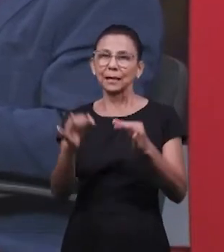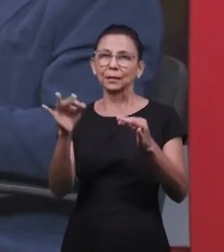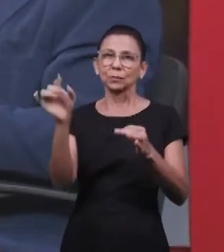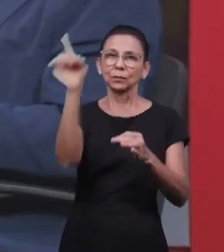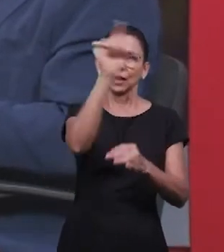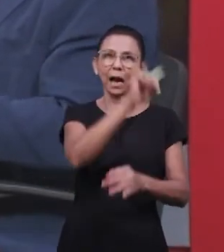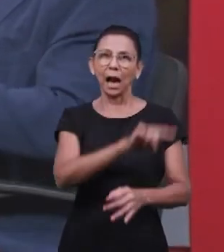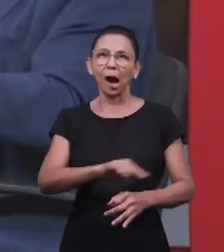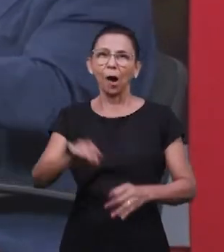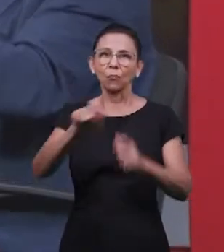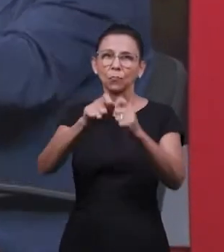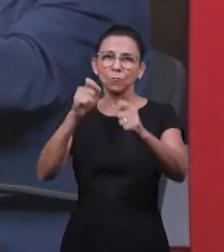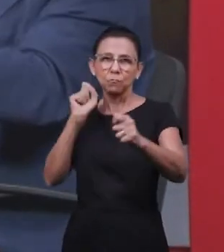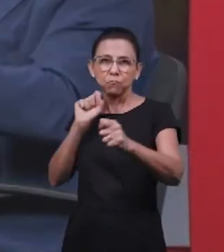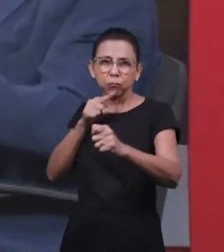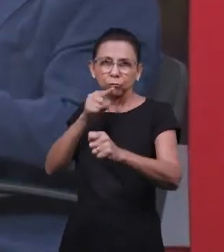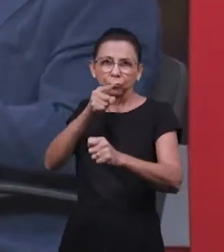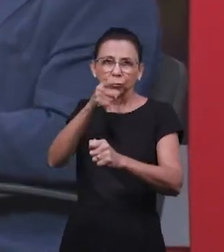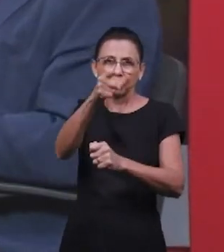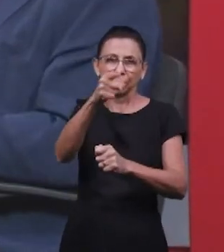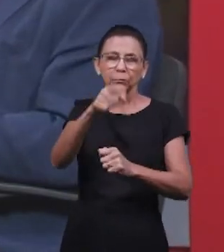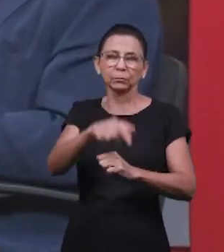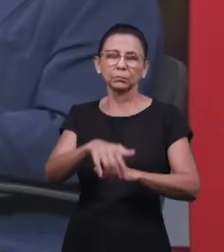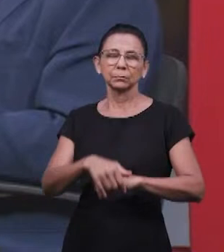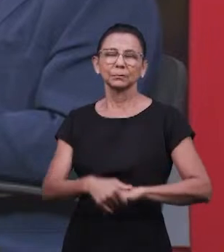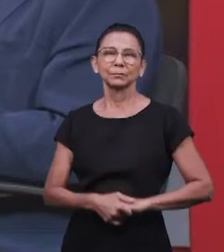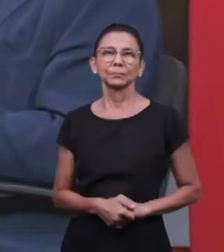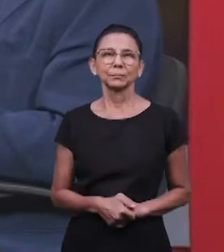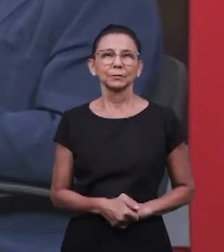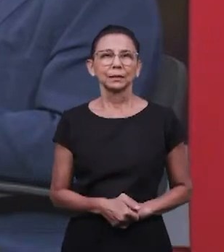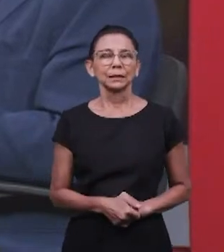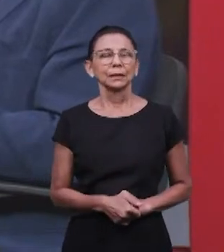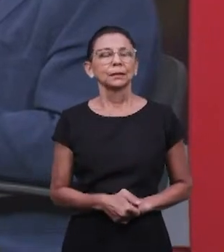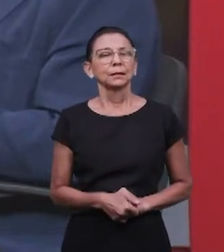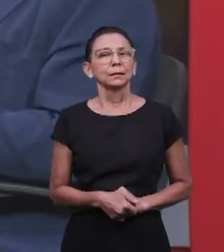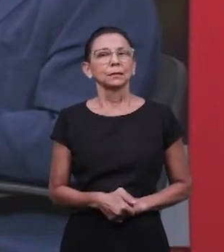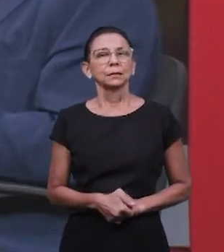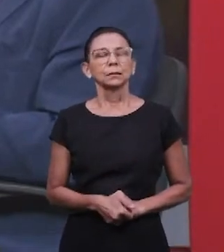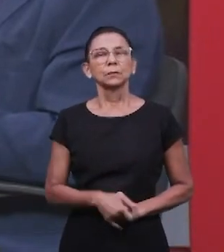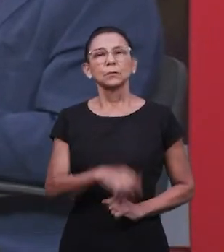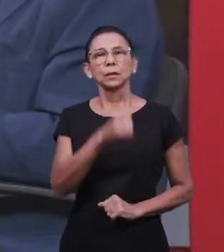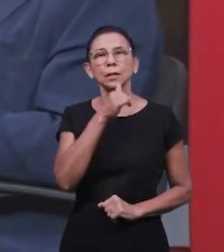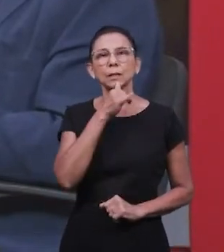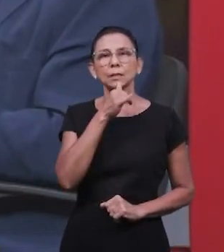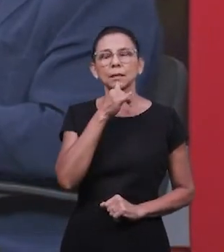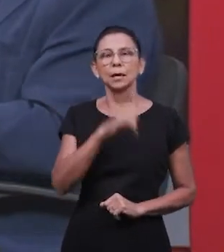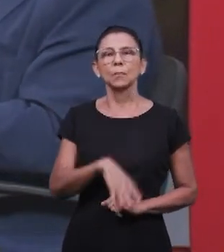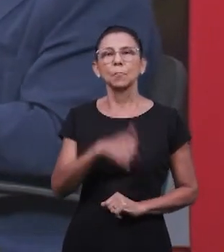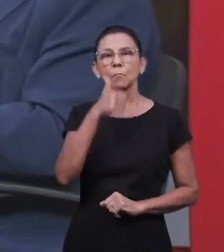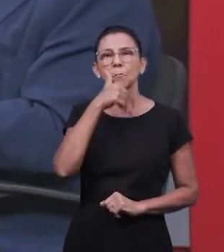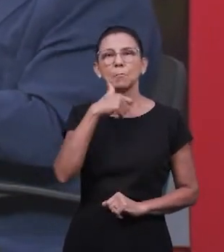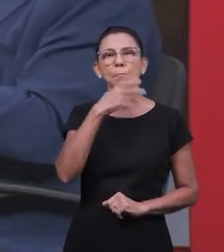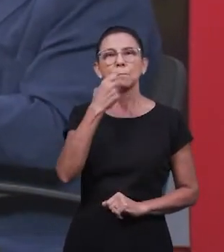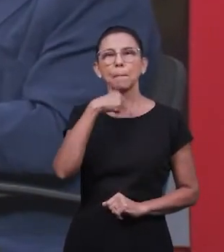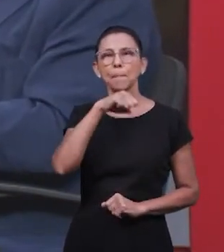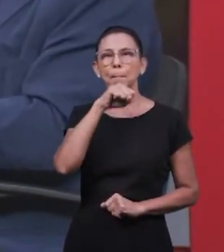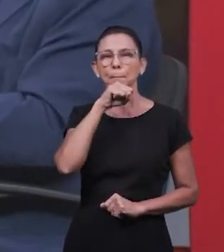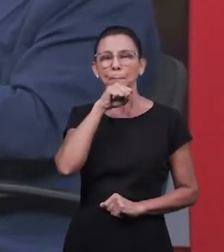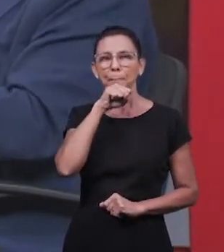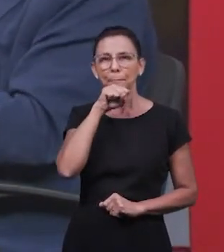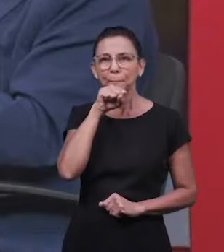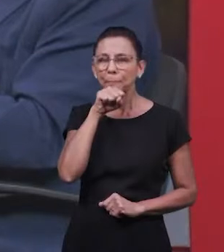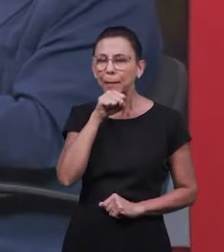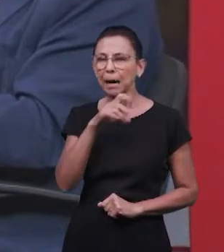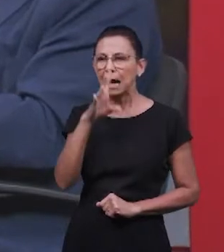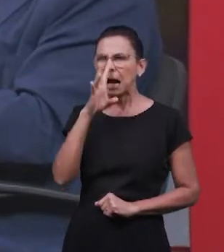que o pai ou a mãe, que o filho dele está com problema, é a culpa dele, não podemos fazer isso. Não podemos, porque às vezes os pais fazem